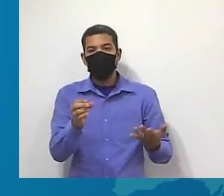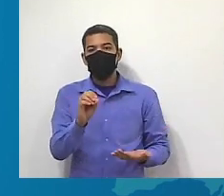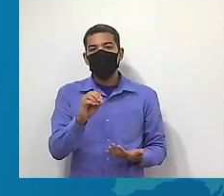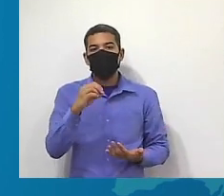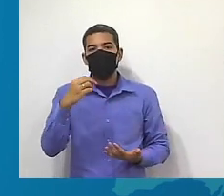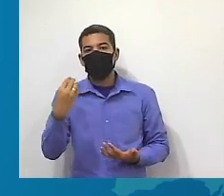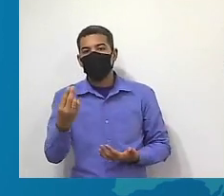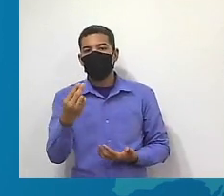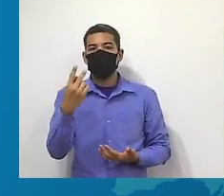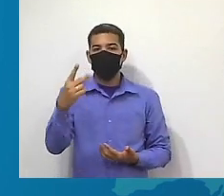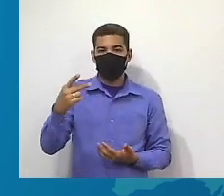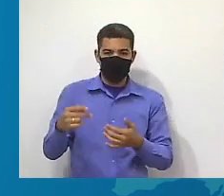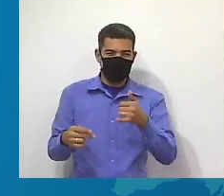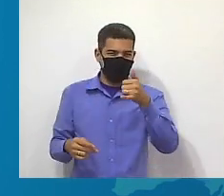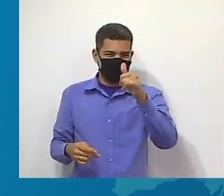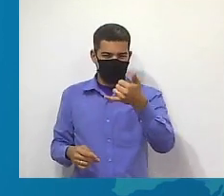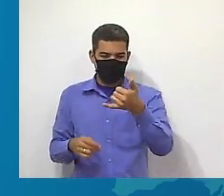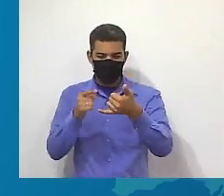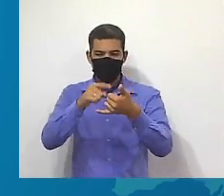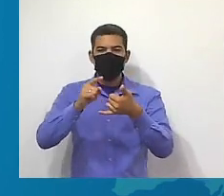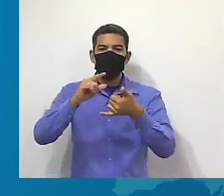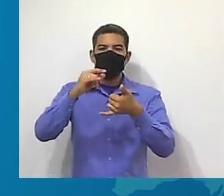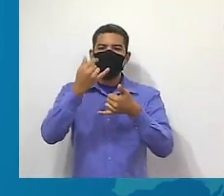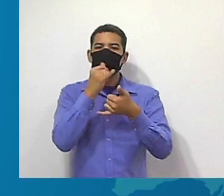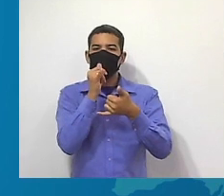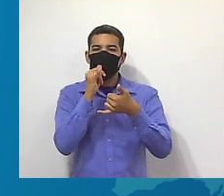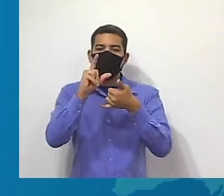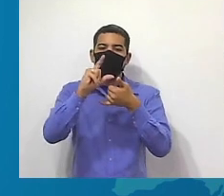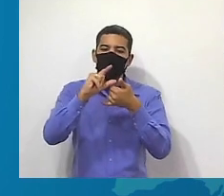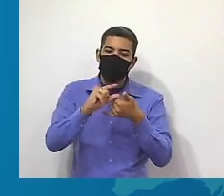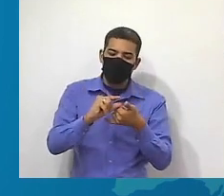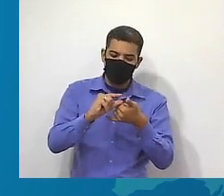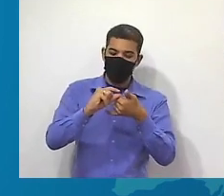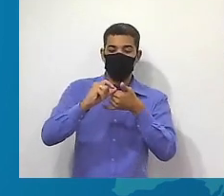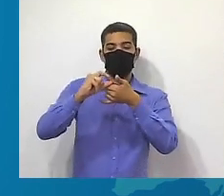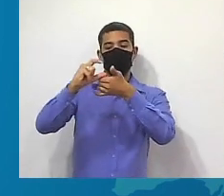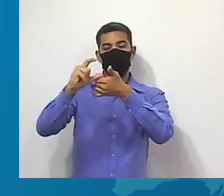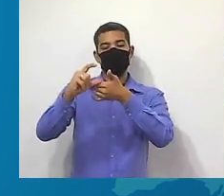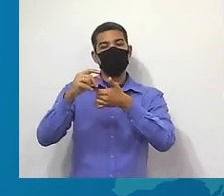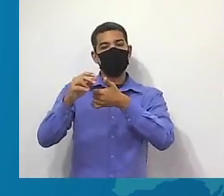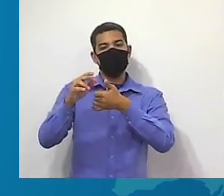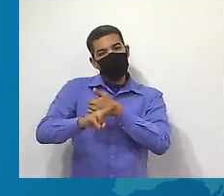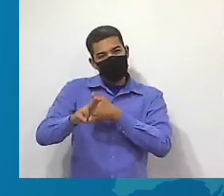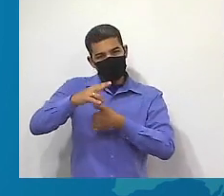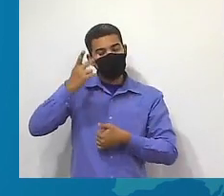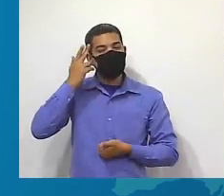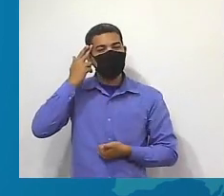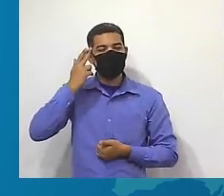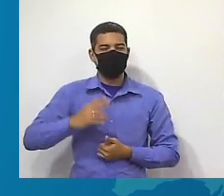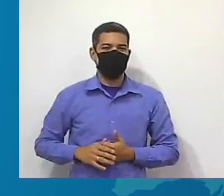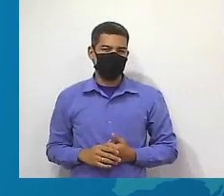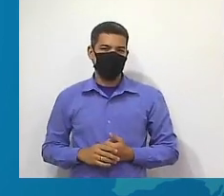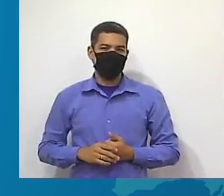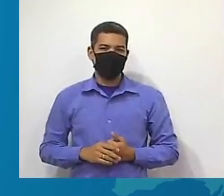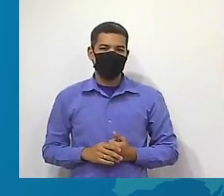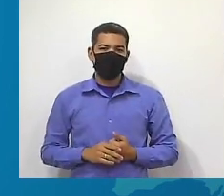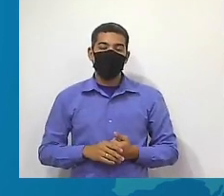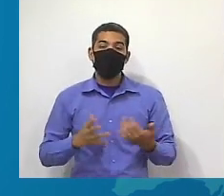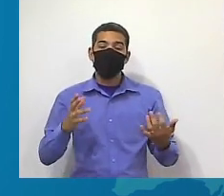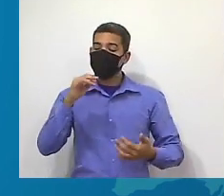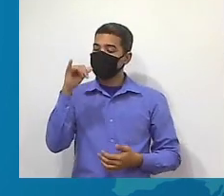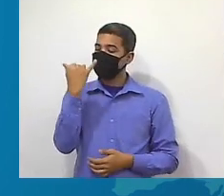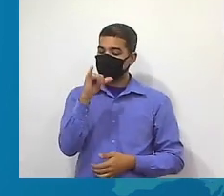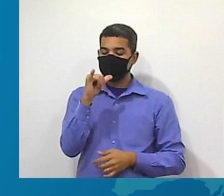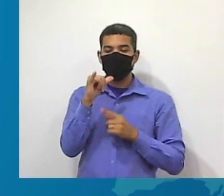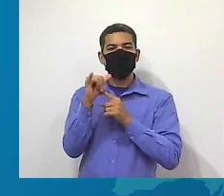seu próprio smartphone para assistir essa aula possa funcionar. Então, a energia é algo que literalmente move o